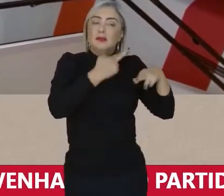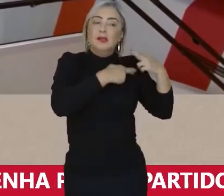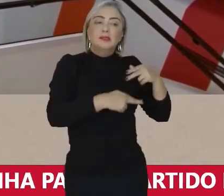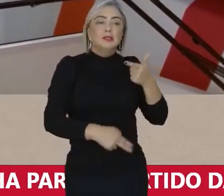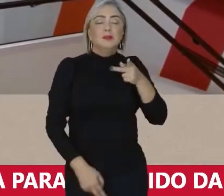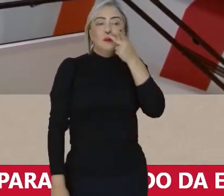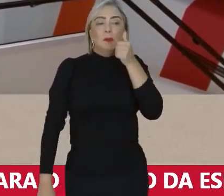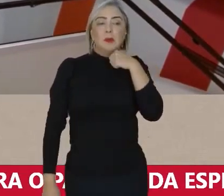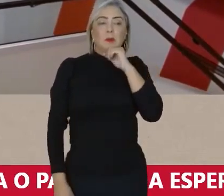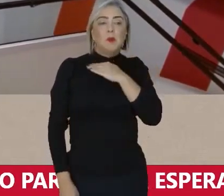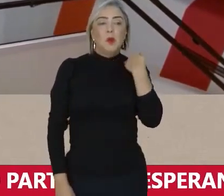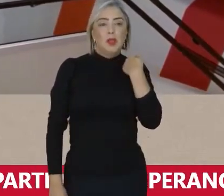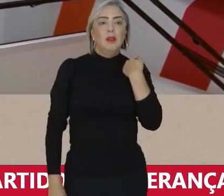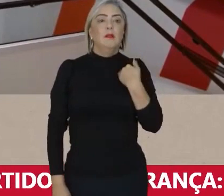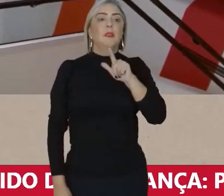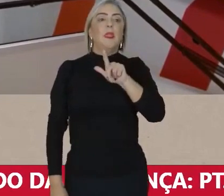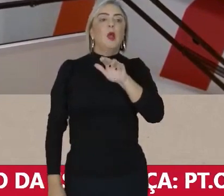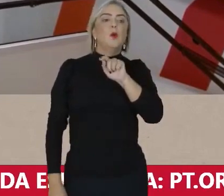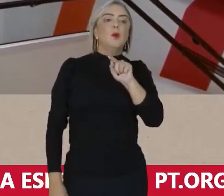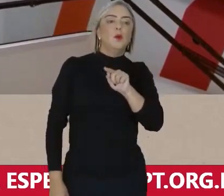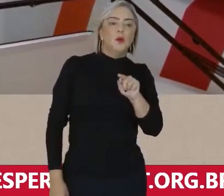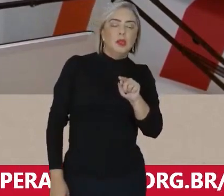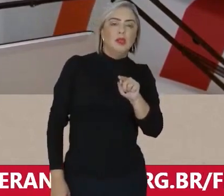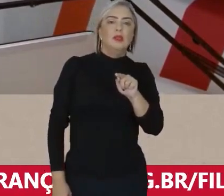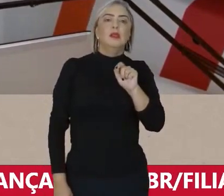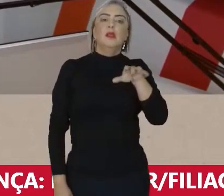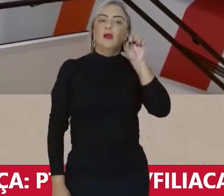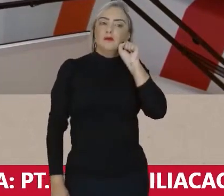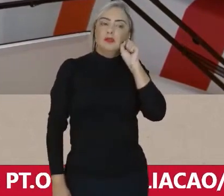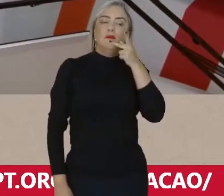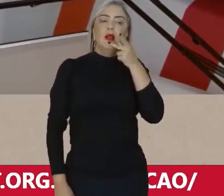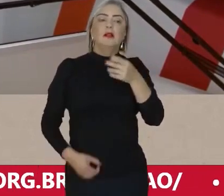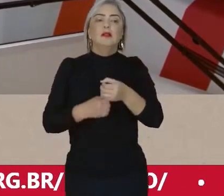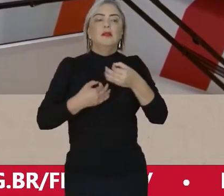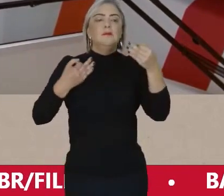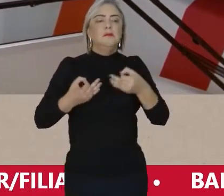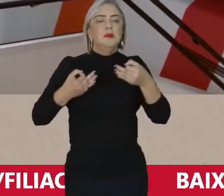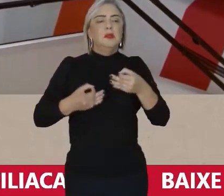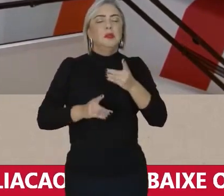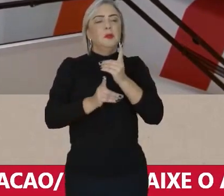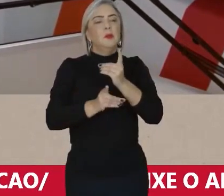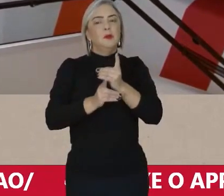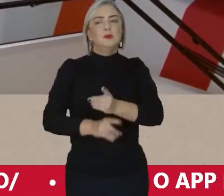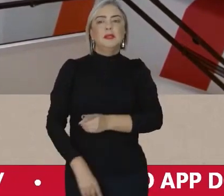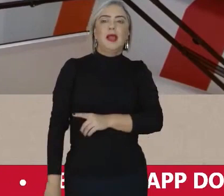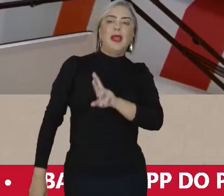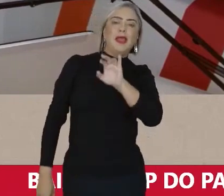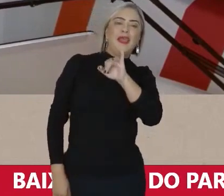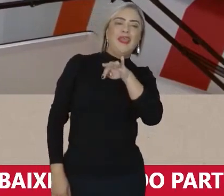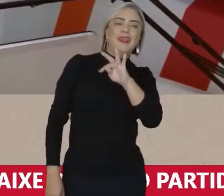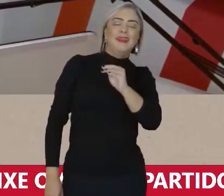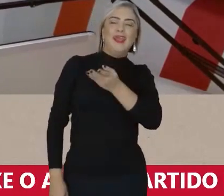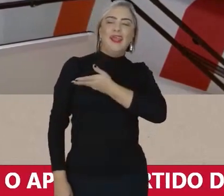pela Covid. O Luiz Felipe Peralta, que nosso ouvinte, ele diz, excelente encontrar o companheiro Renato Simões